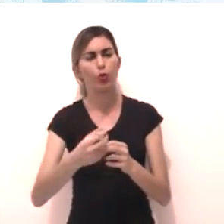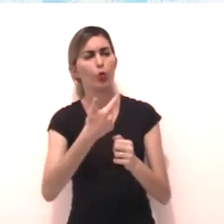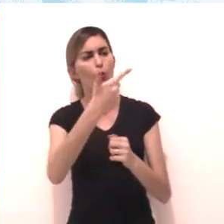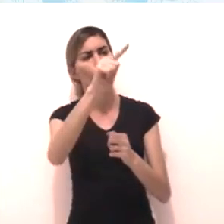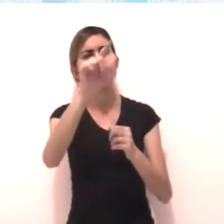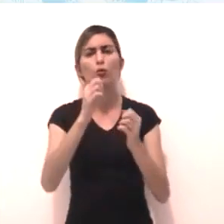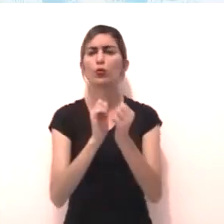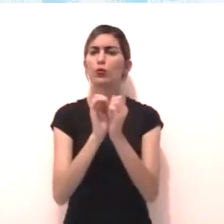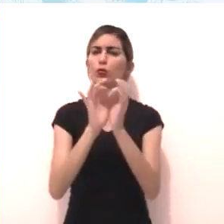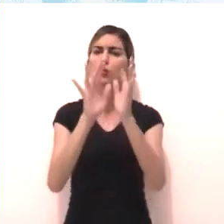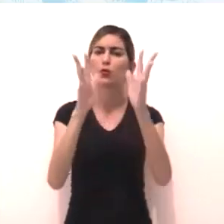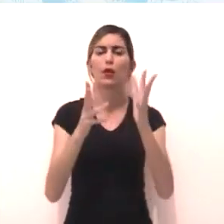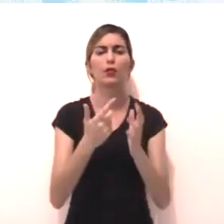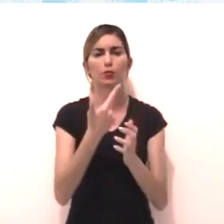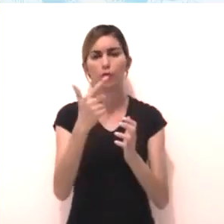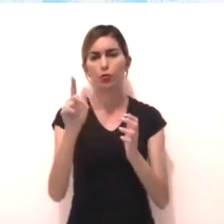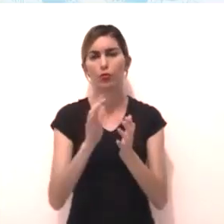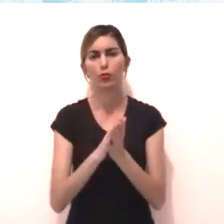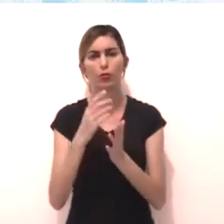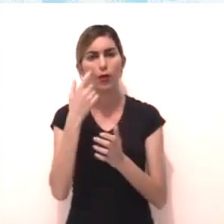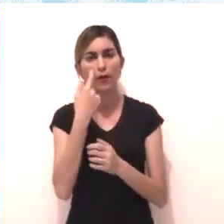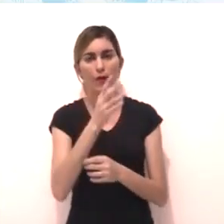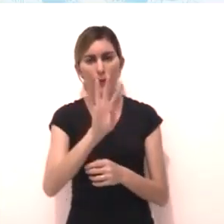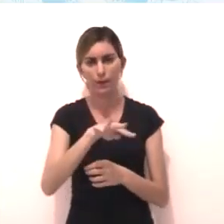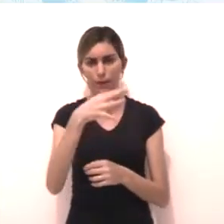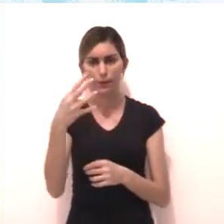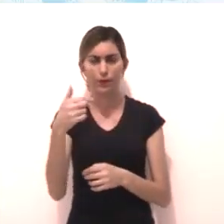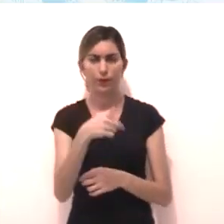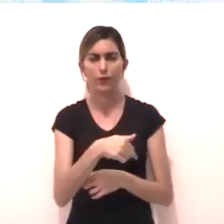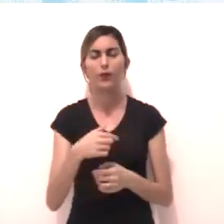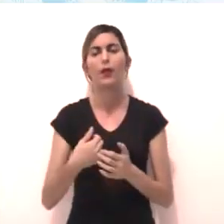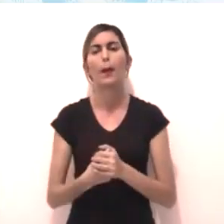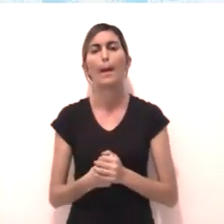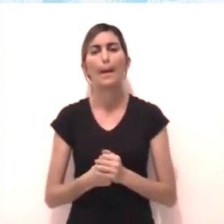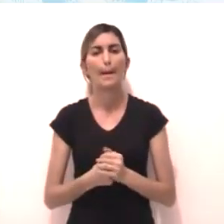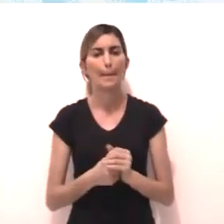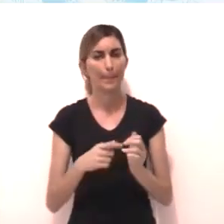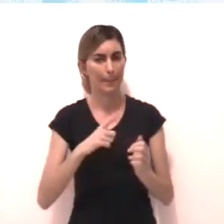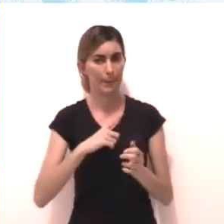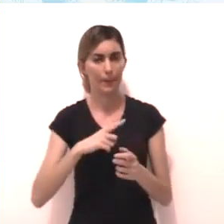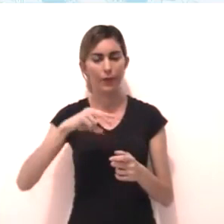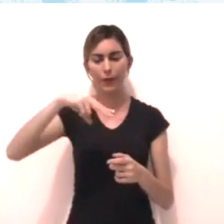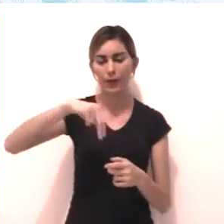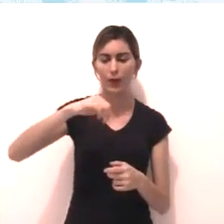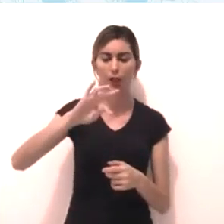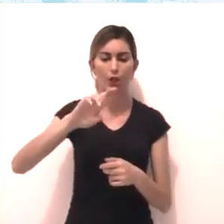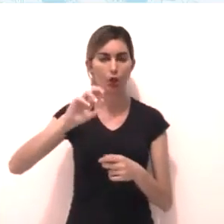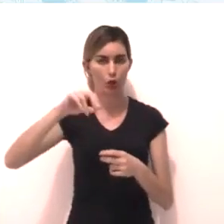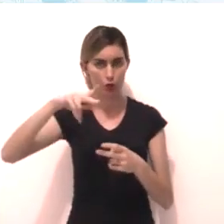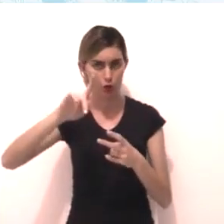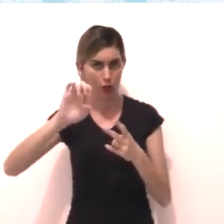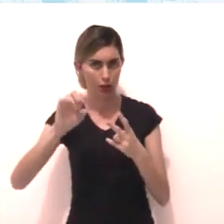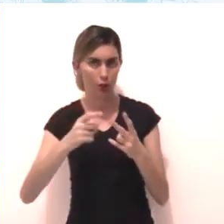Quem são esses outros gases? Vamos ver alguns deles na tabela ao lado. Então, temos o nitrogênio, que é a parte